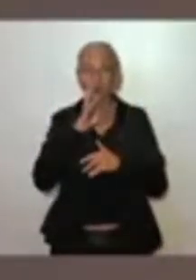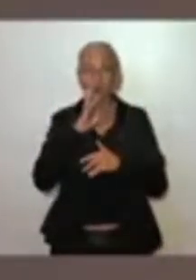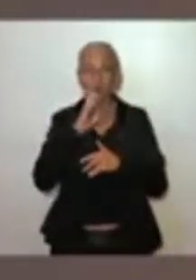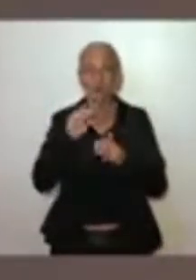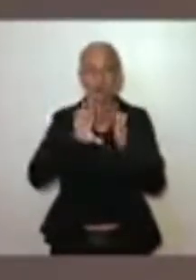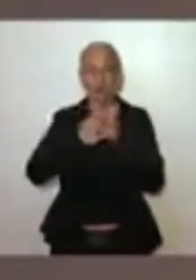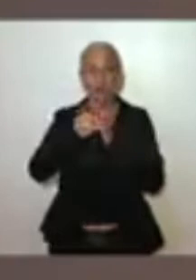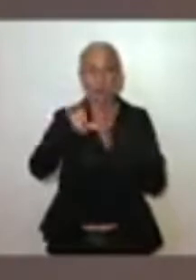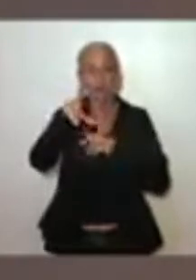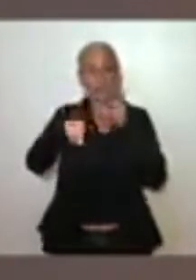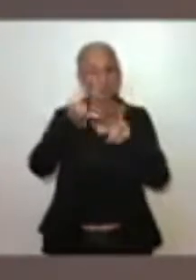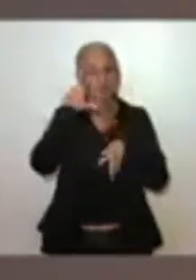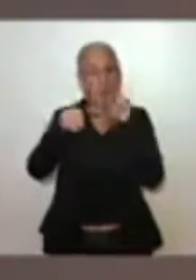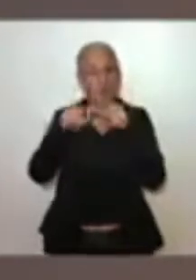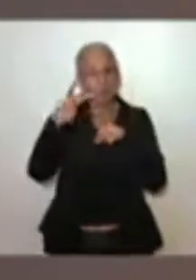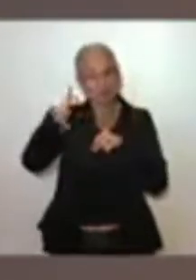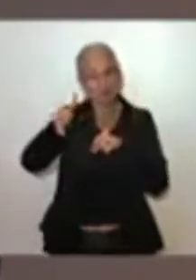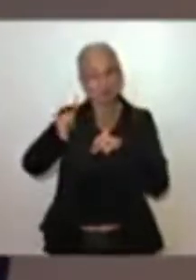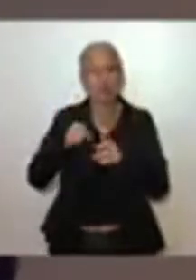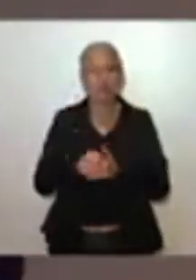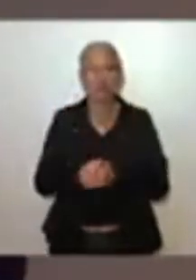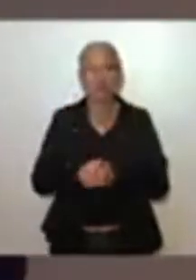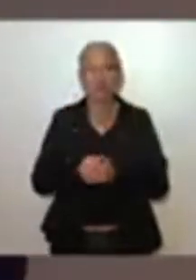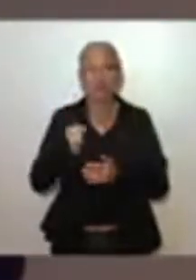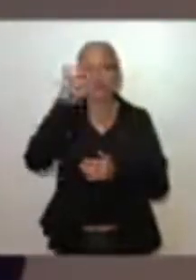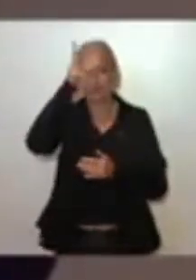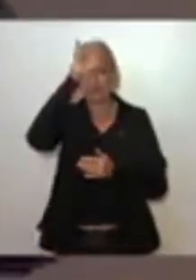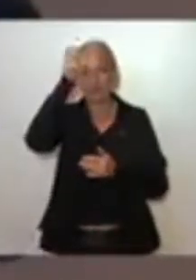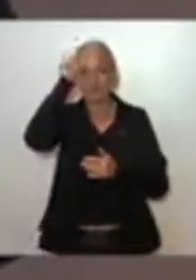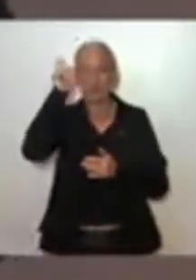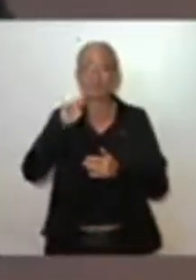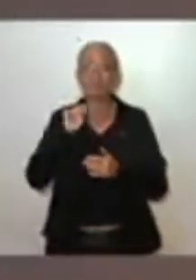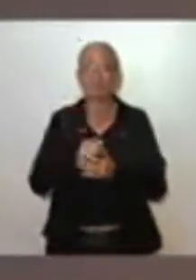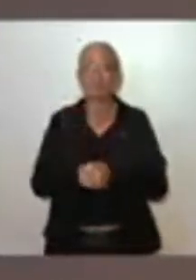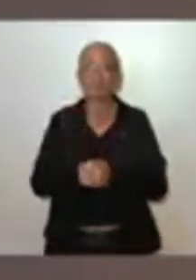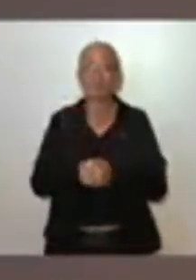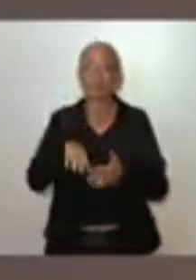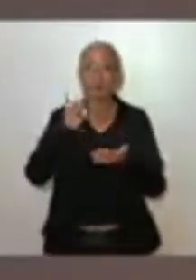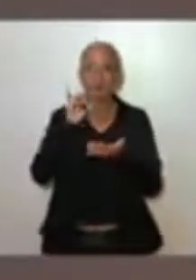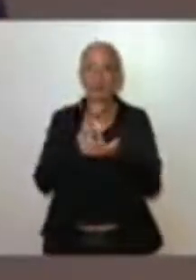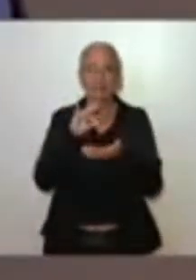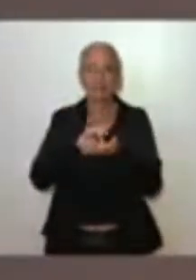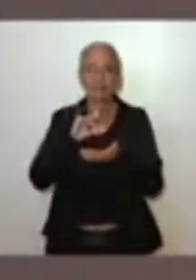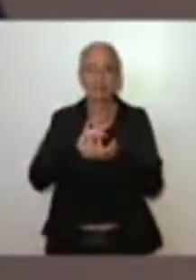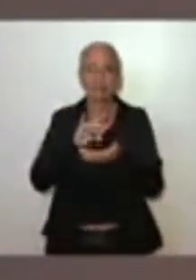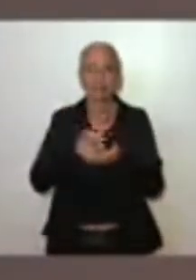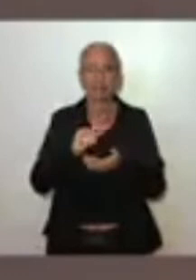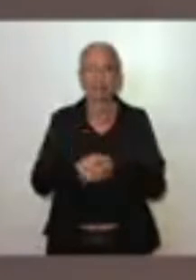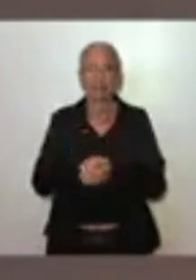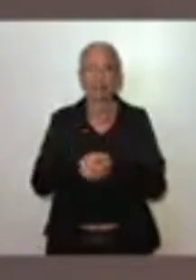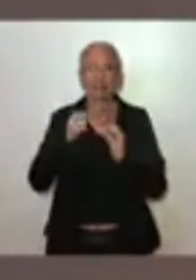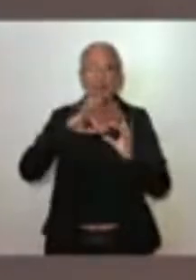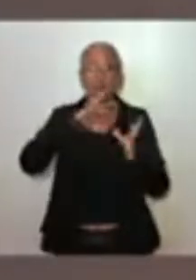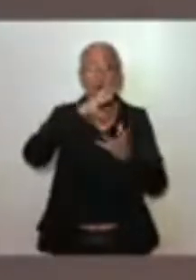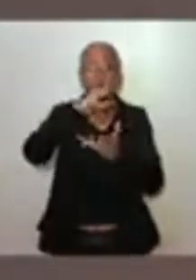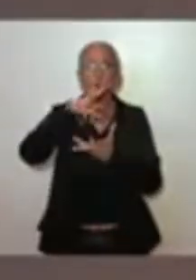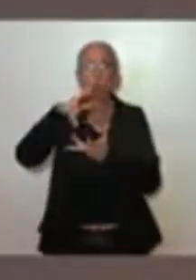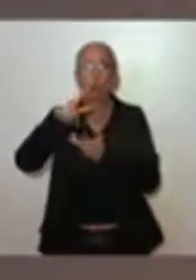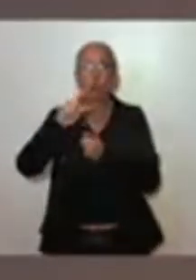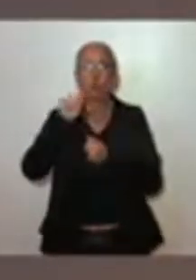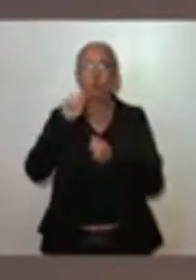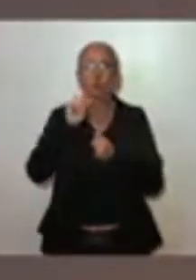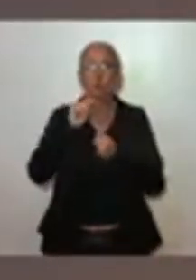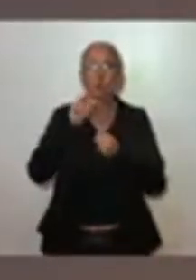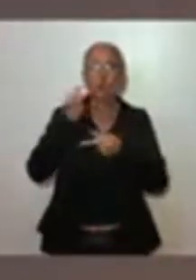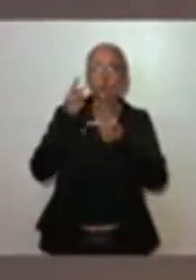e eu escrevi na margem do meu livro Prefeito prefiro a sozinho mas a verdade é que o mundo passa por